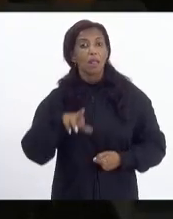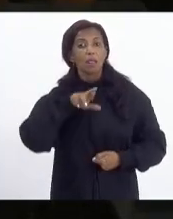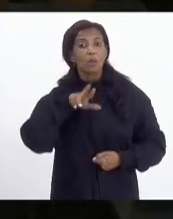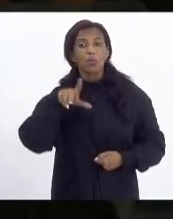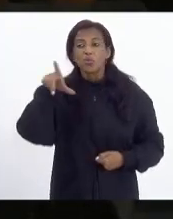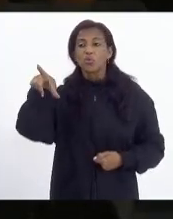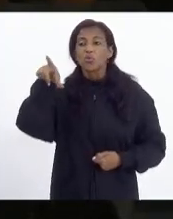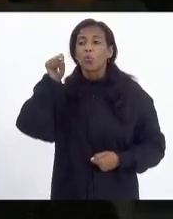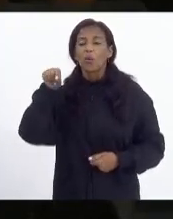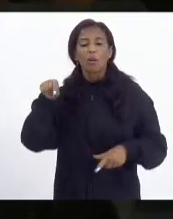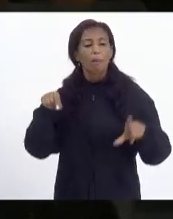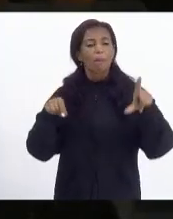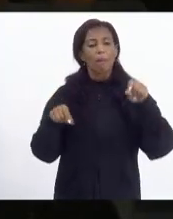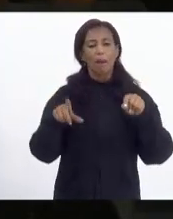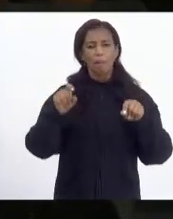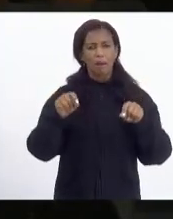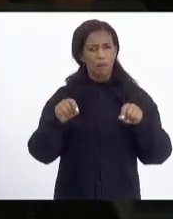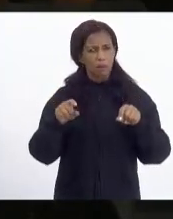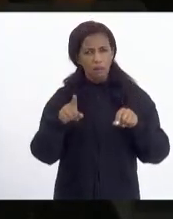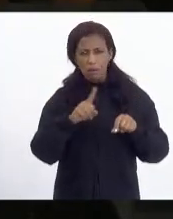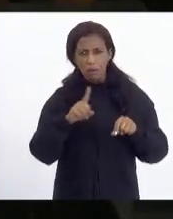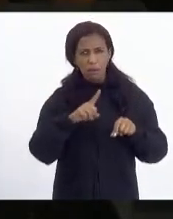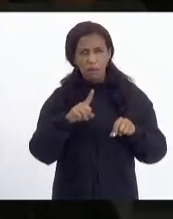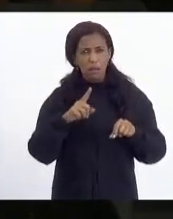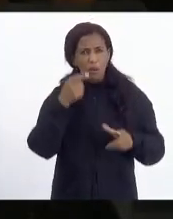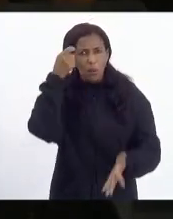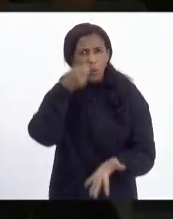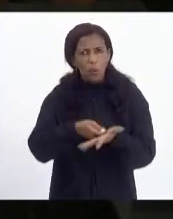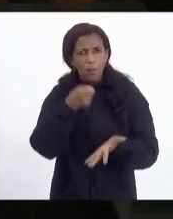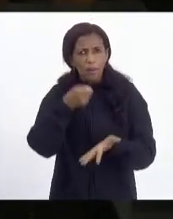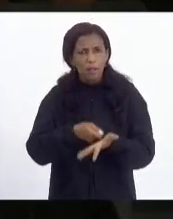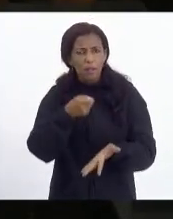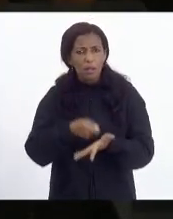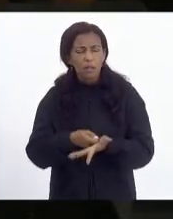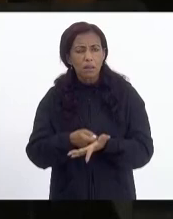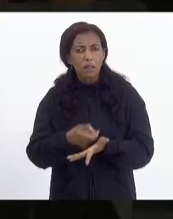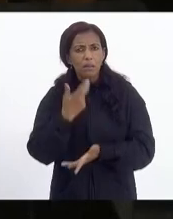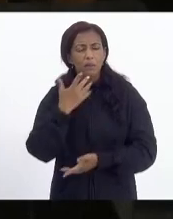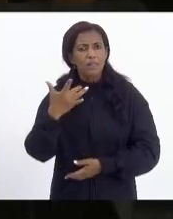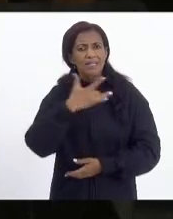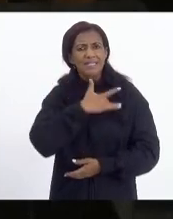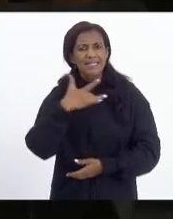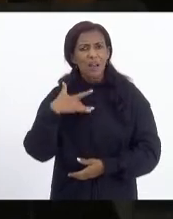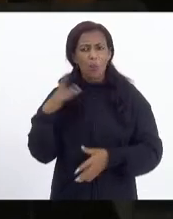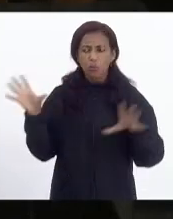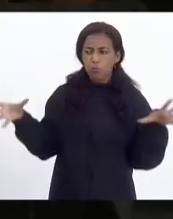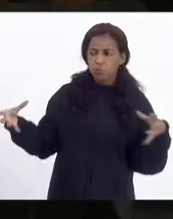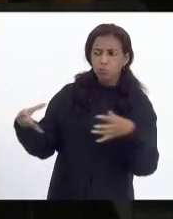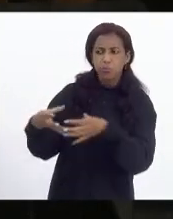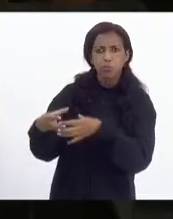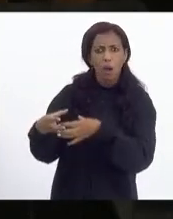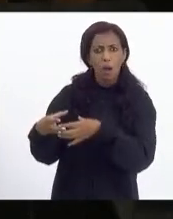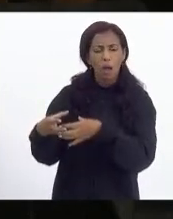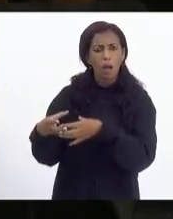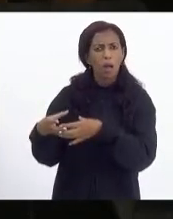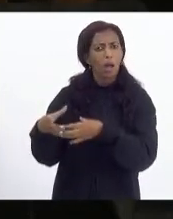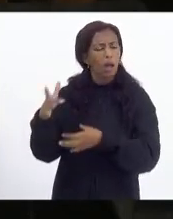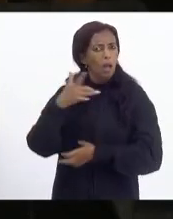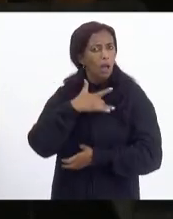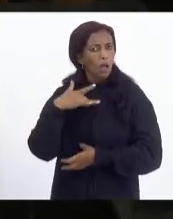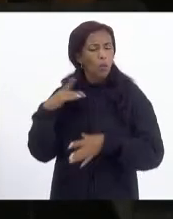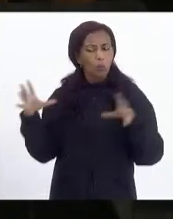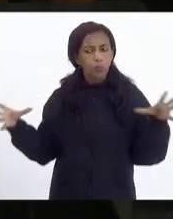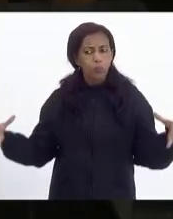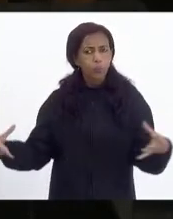escolha é obrigação que estamos tratando de saúde coletiva EA